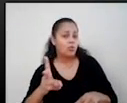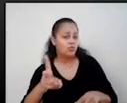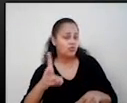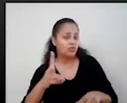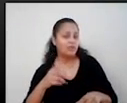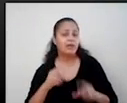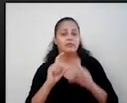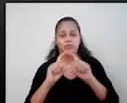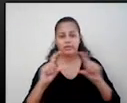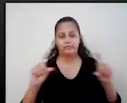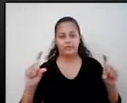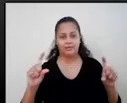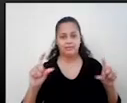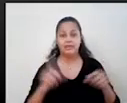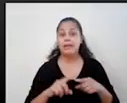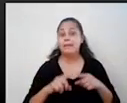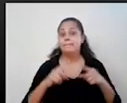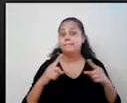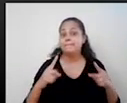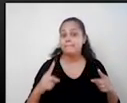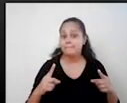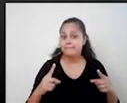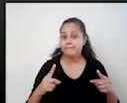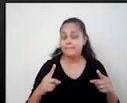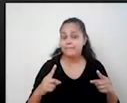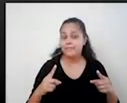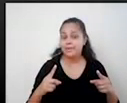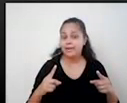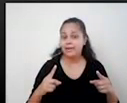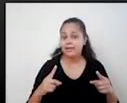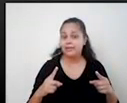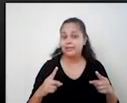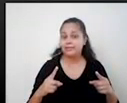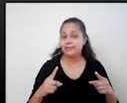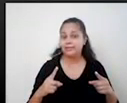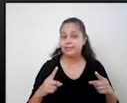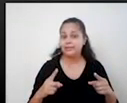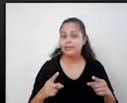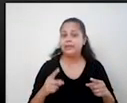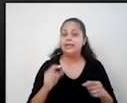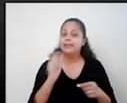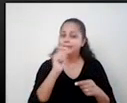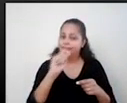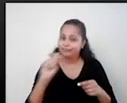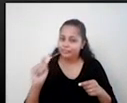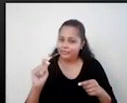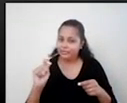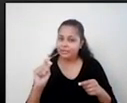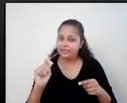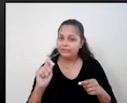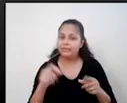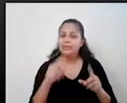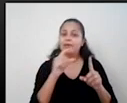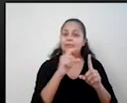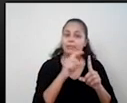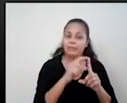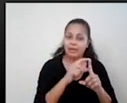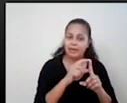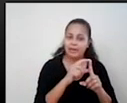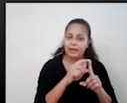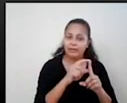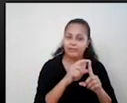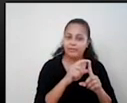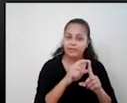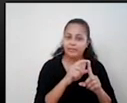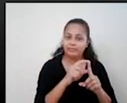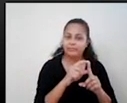minha frase. E como eu inseri uma explicação de quem são elas, eu